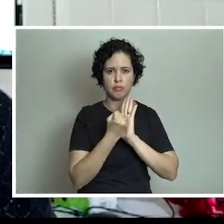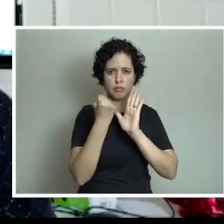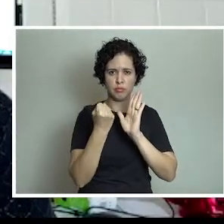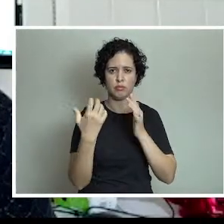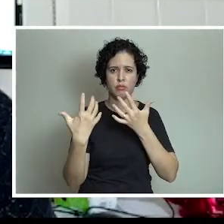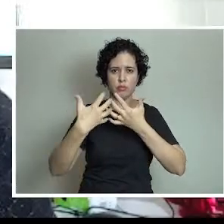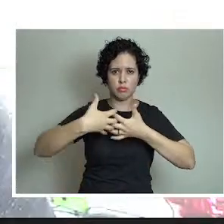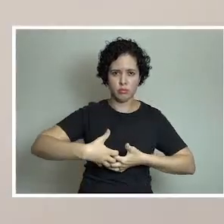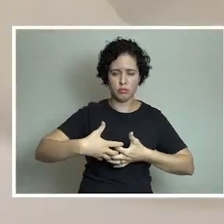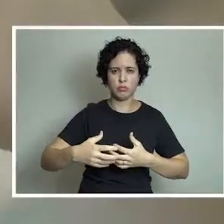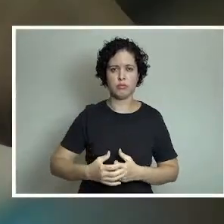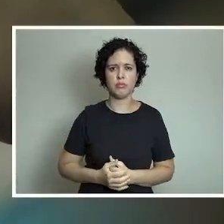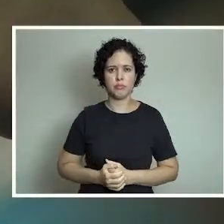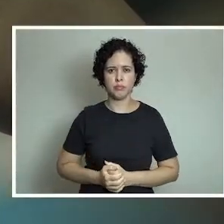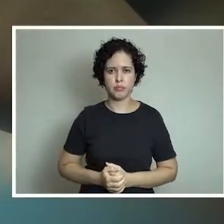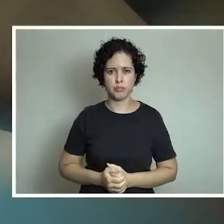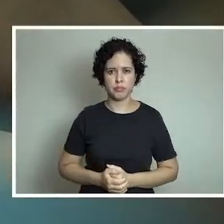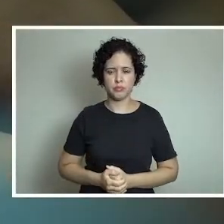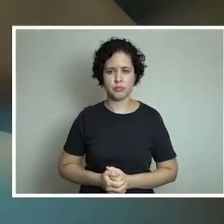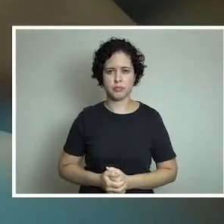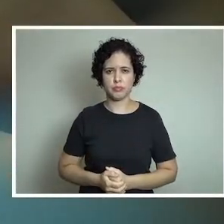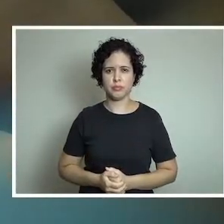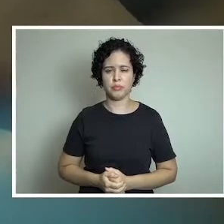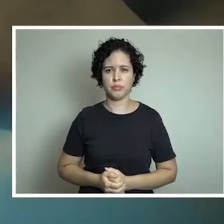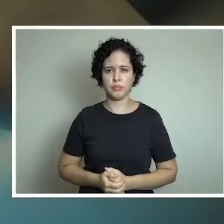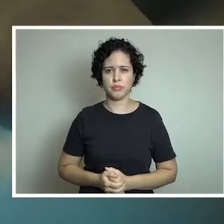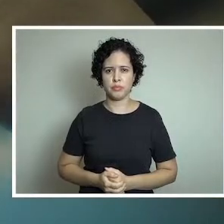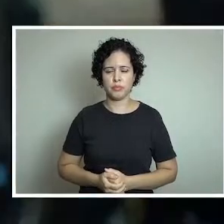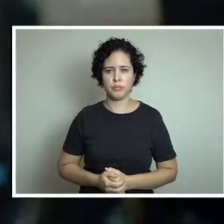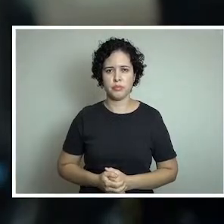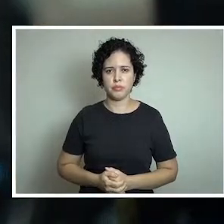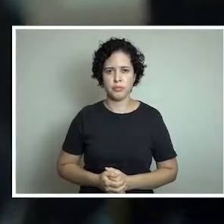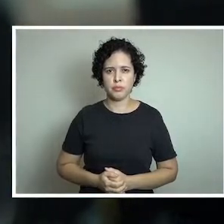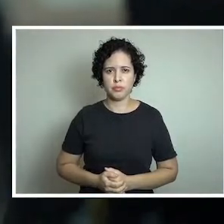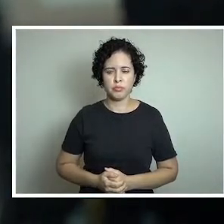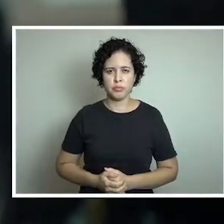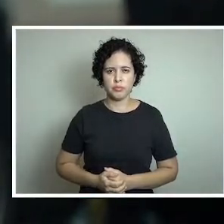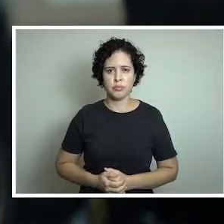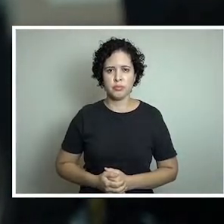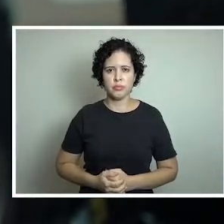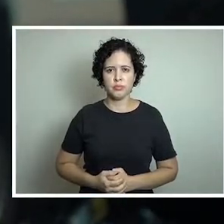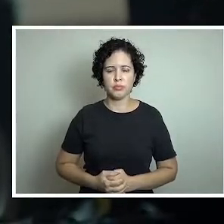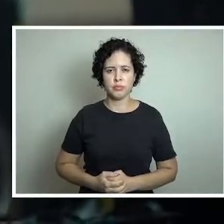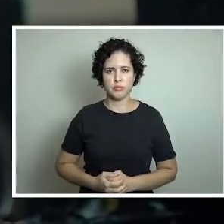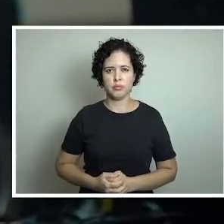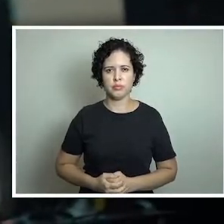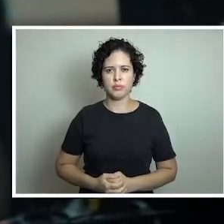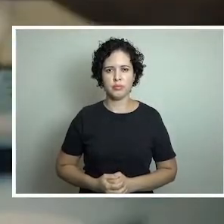certificado pelo IFRO.